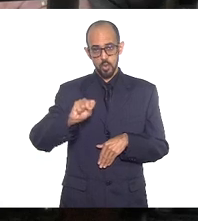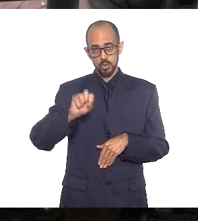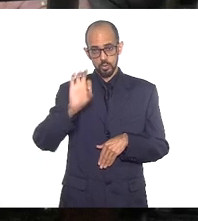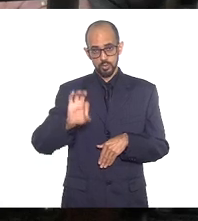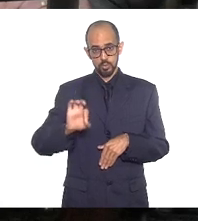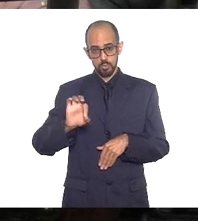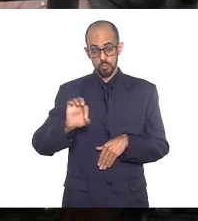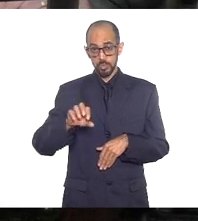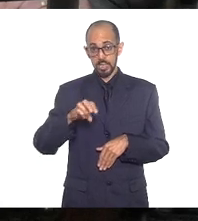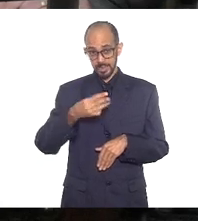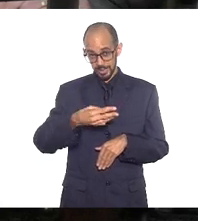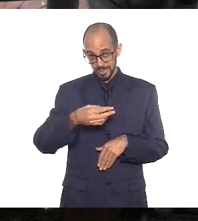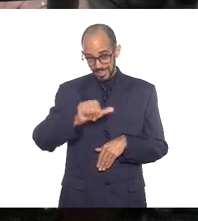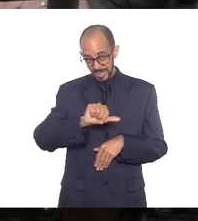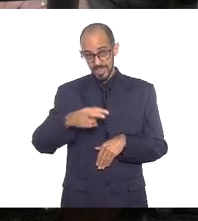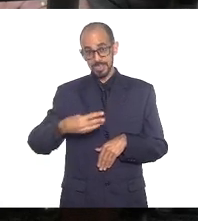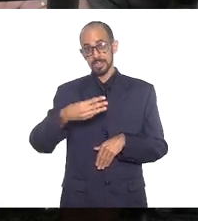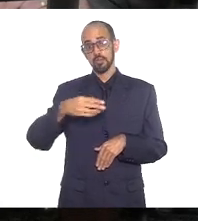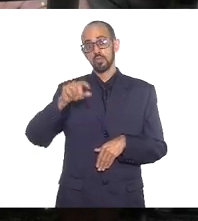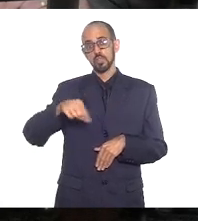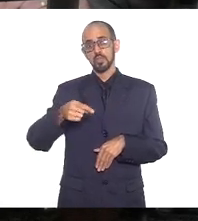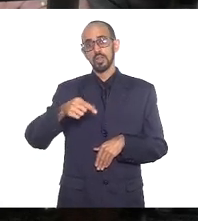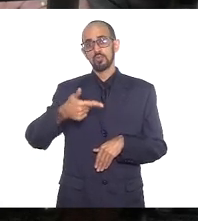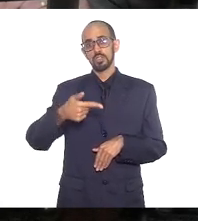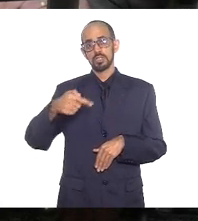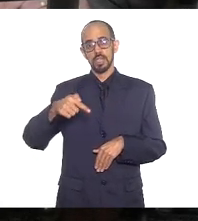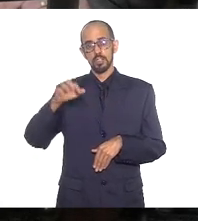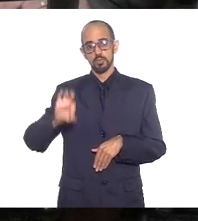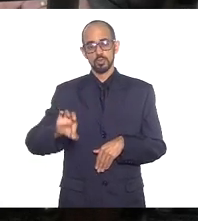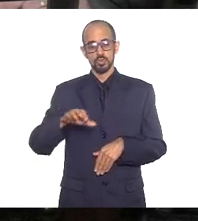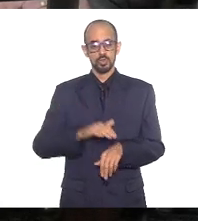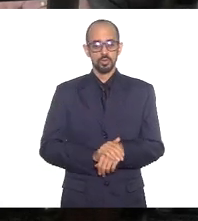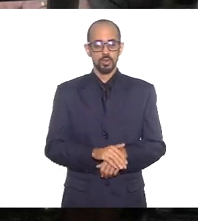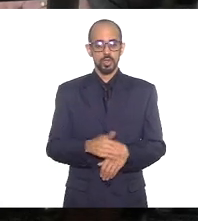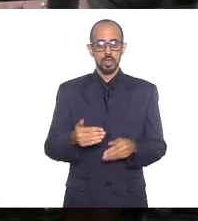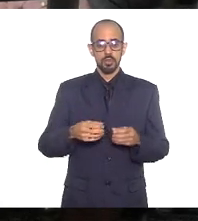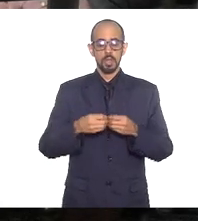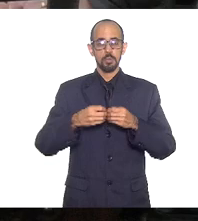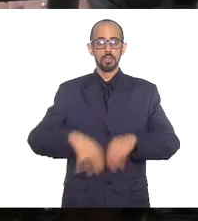13,37%, e pela prejudicabilidade a 9 emendas,